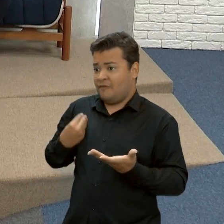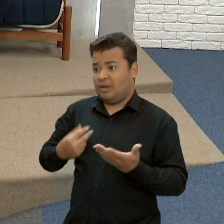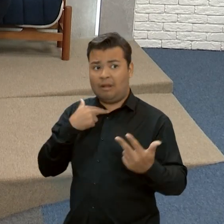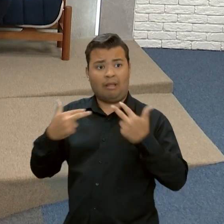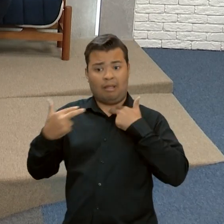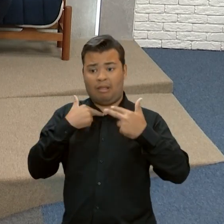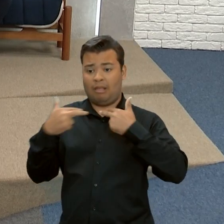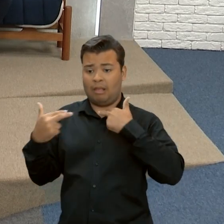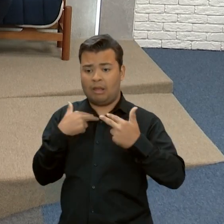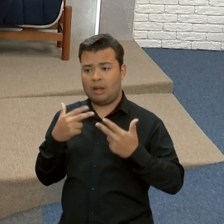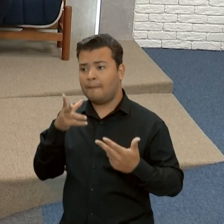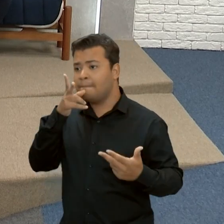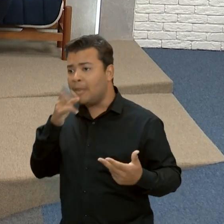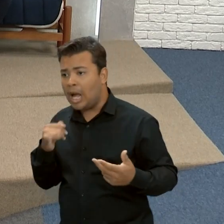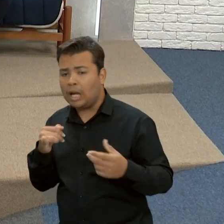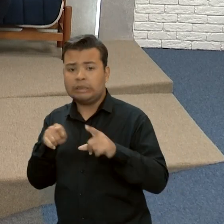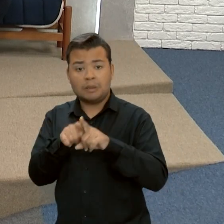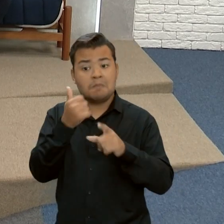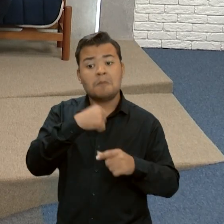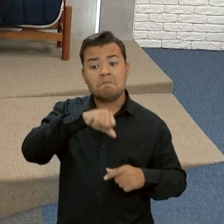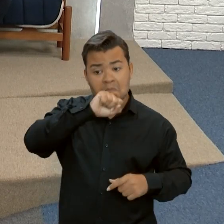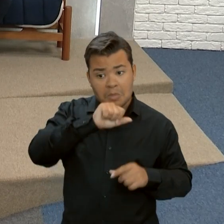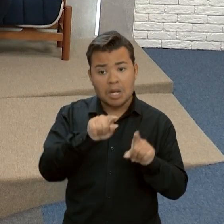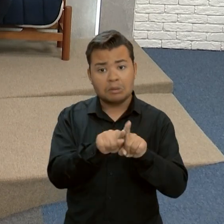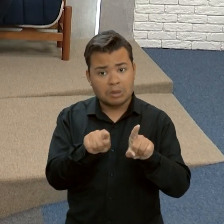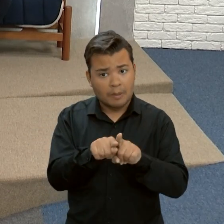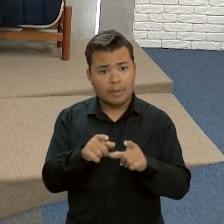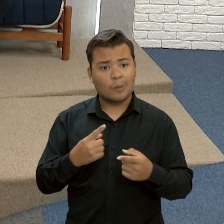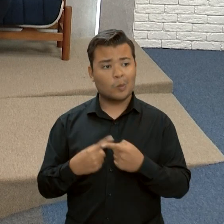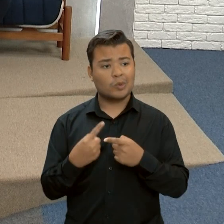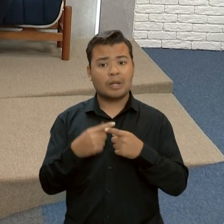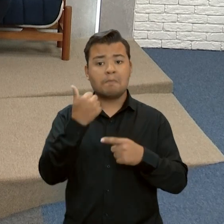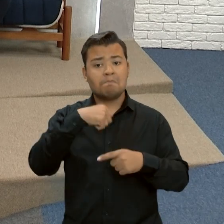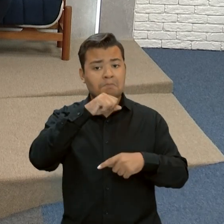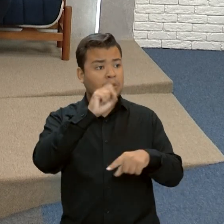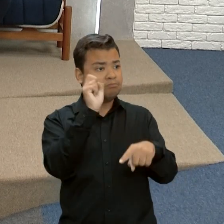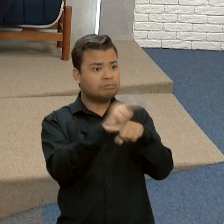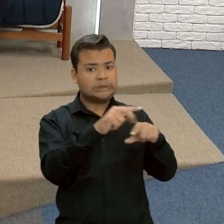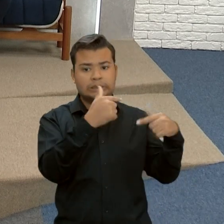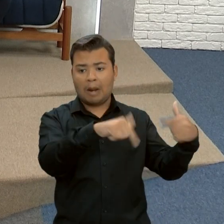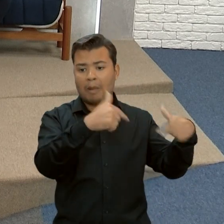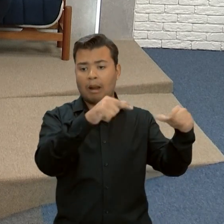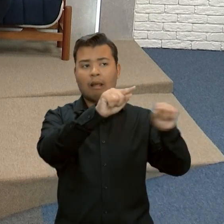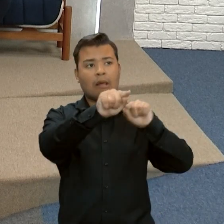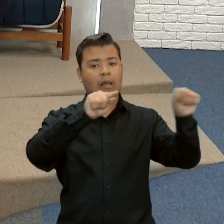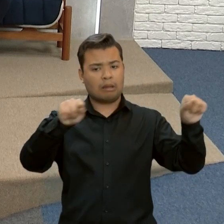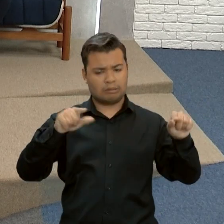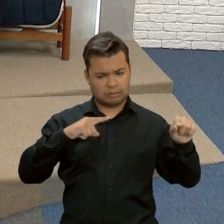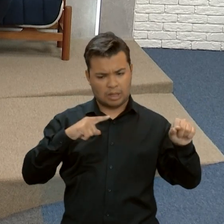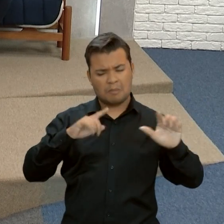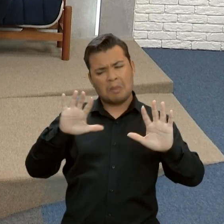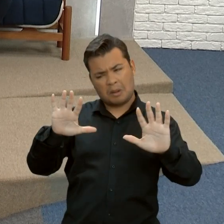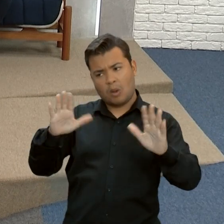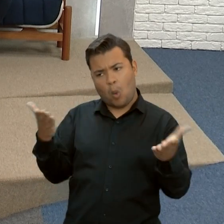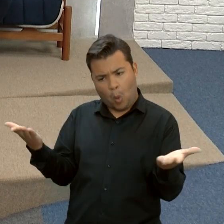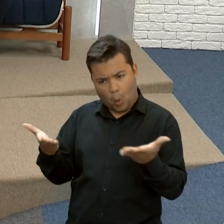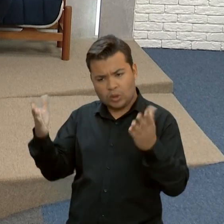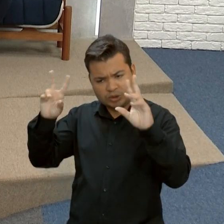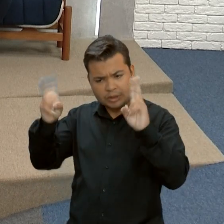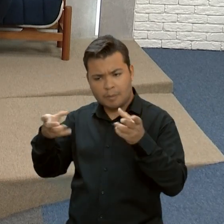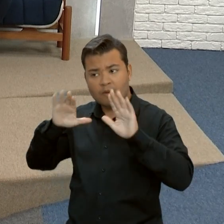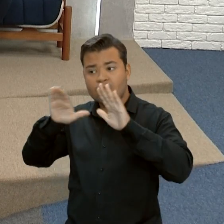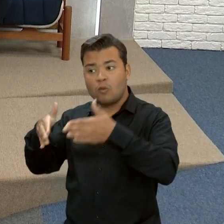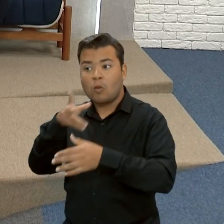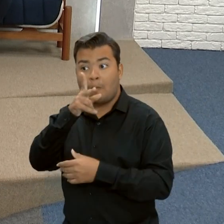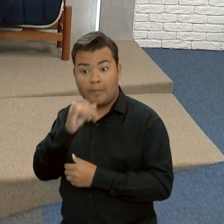as mães têm ganhado o mercado de trabalho, mas hoje especificamente a gente falando dos pais, que em